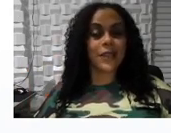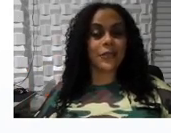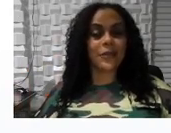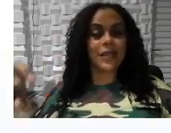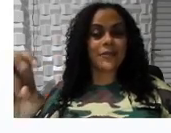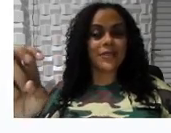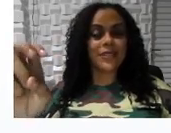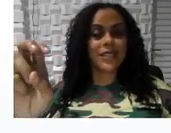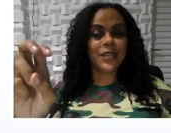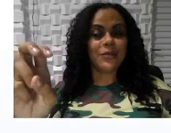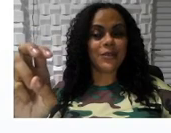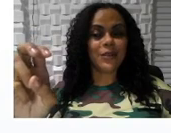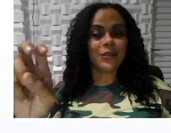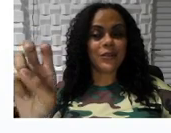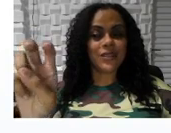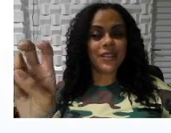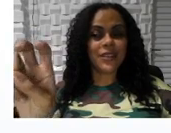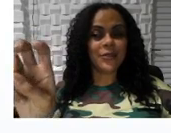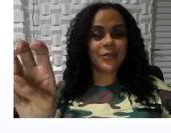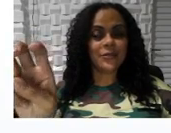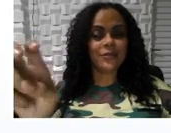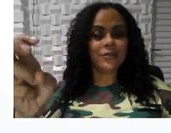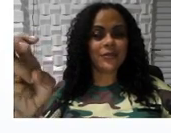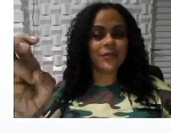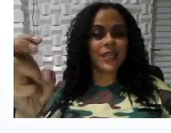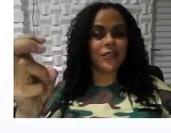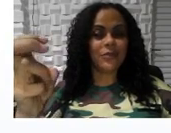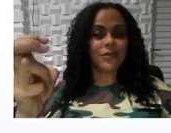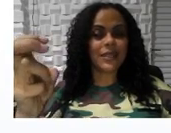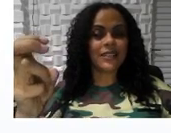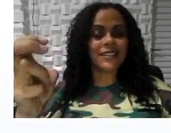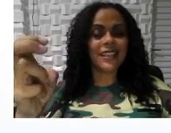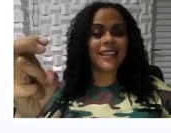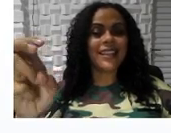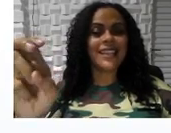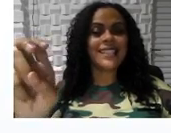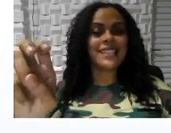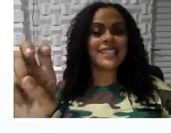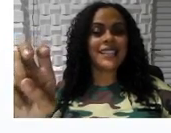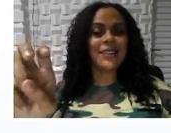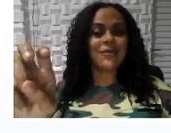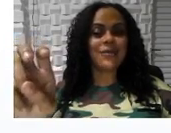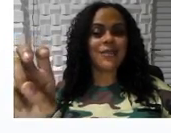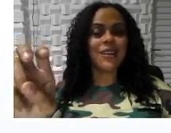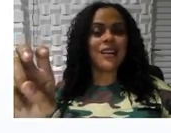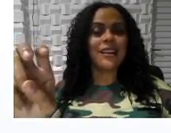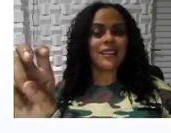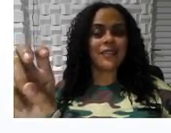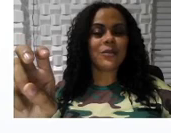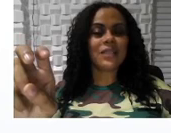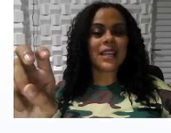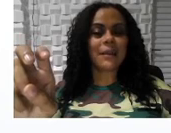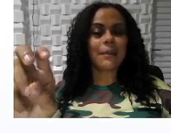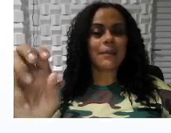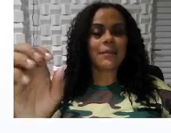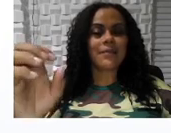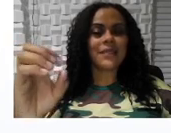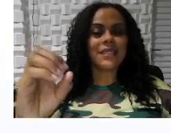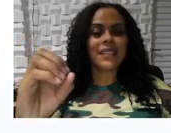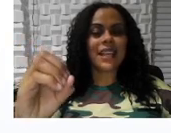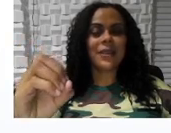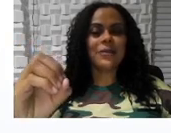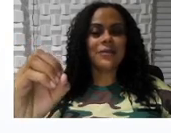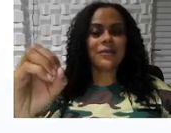Numeral 5, 2 dedos. Que número é esse? 5. Então, vamos lá.